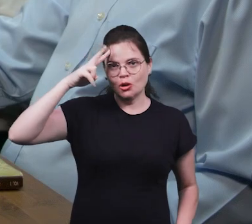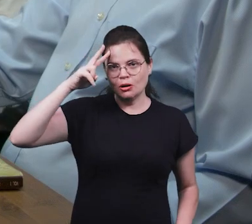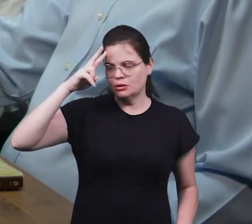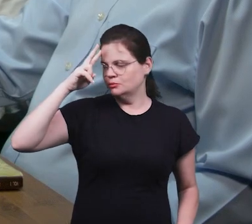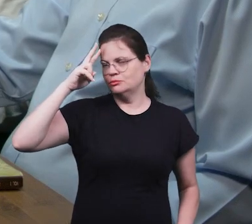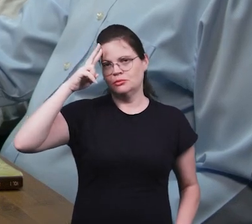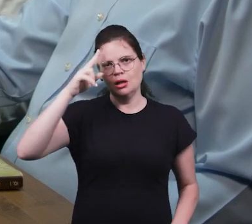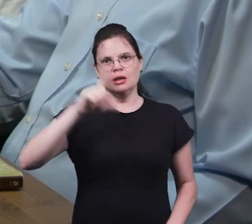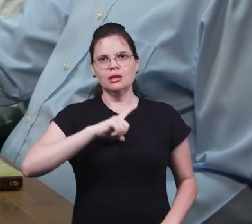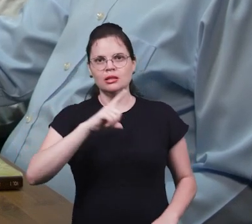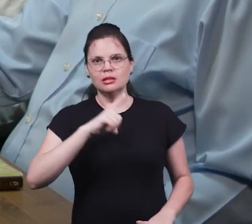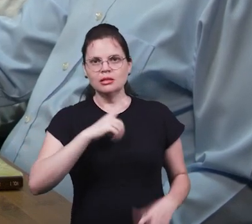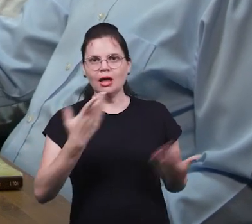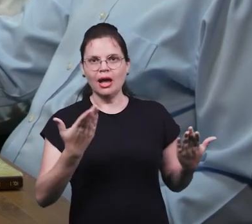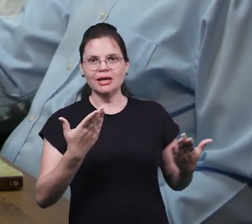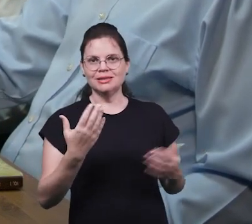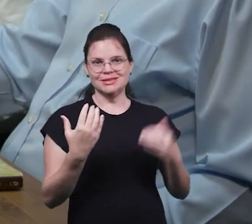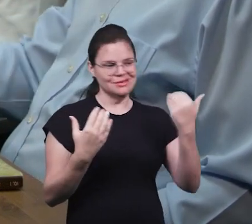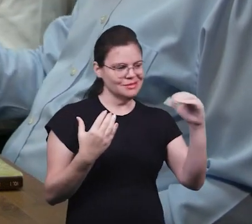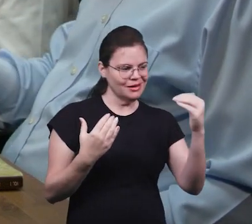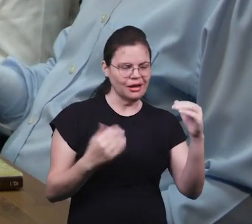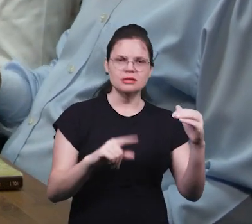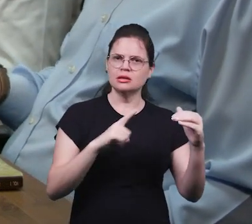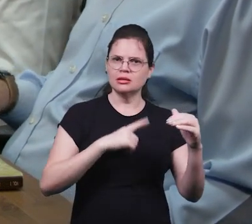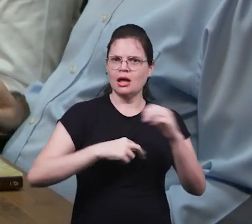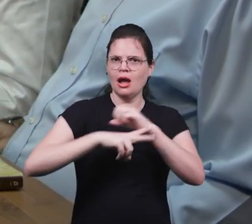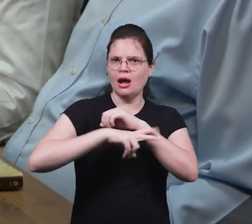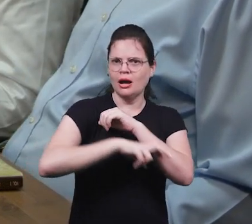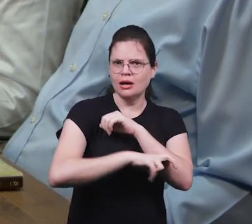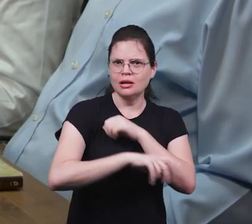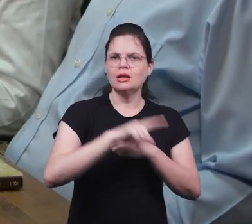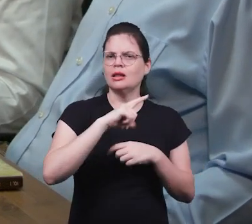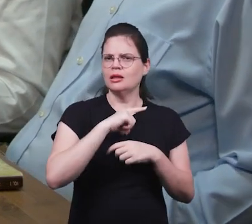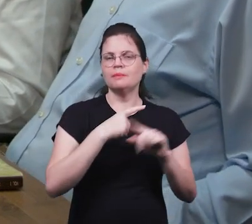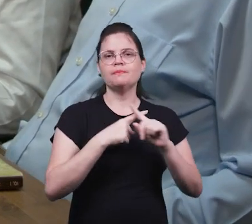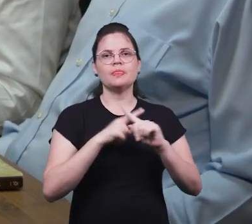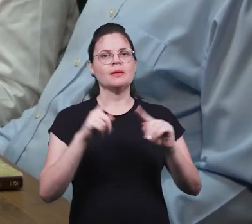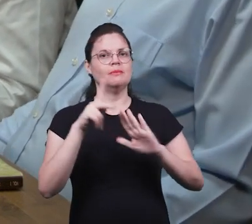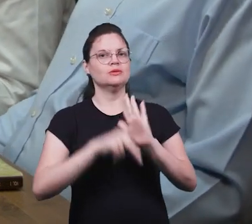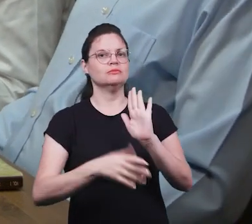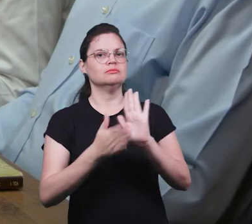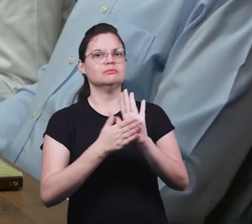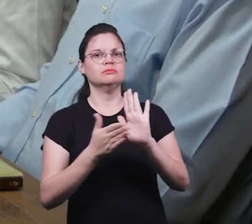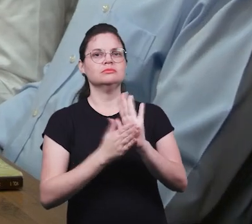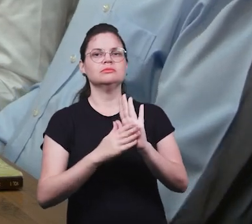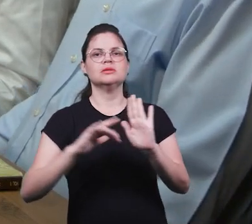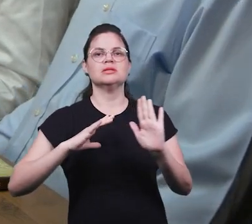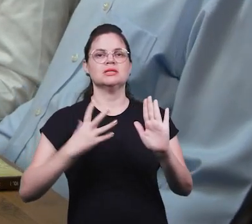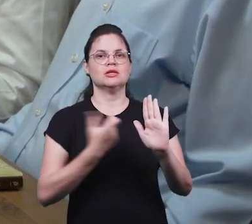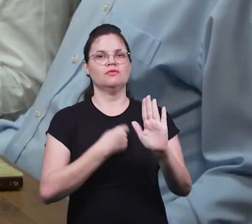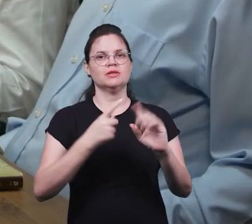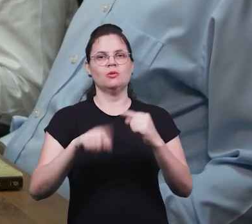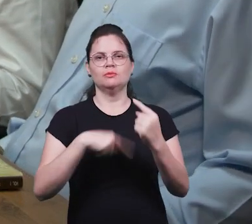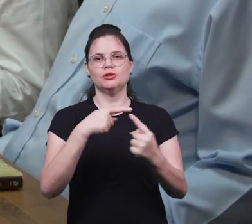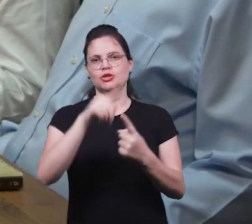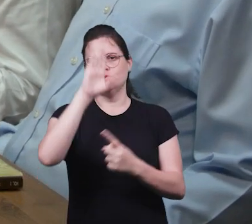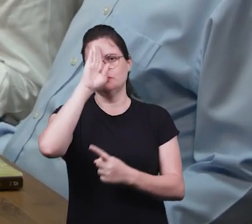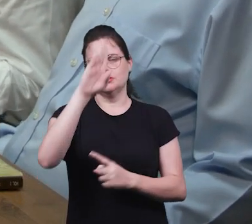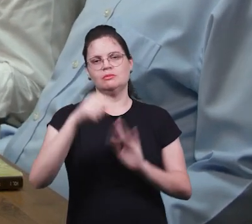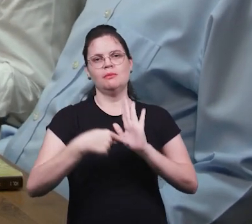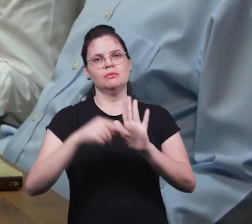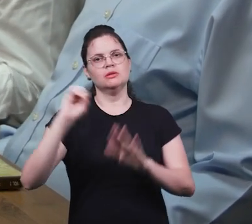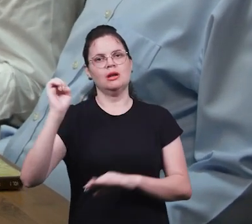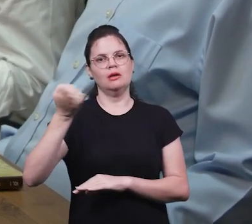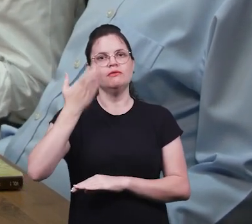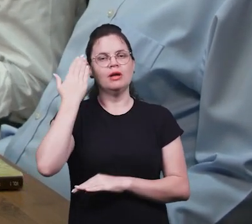ela não veio com esse propósito. Arqueologia? Tem tudo. Mas ela veio com um propósito de revelar o projeto de salvação. Esse é o tesouro. Glória a Deus. Tesouro escondido. E nós